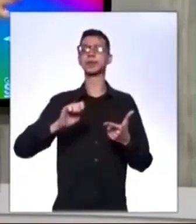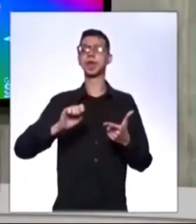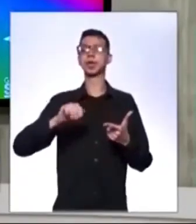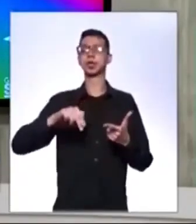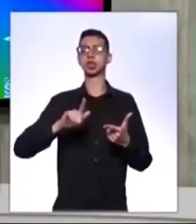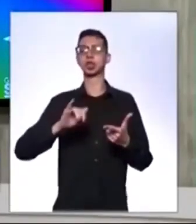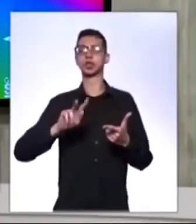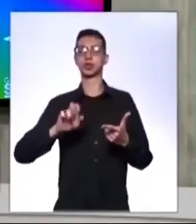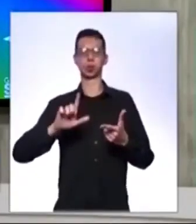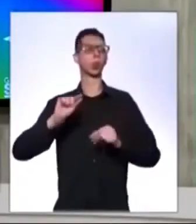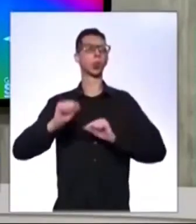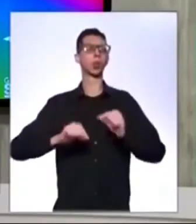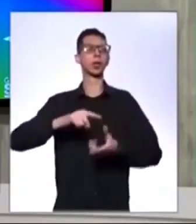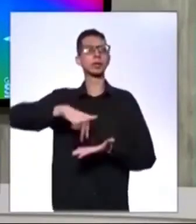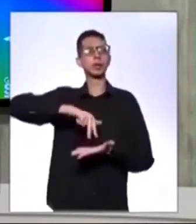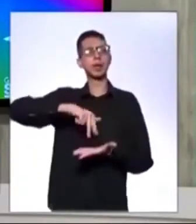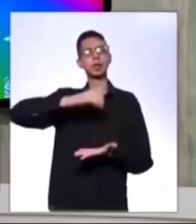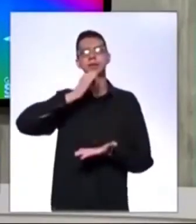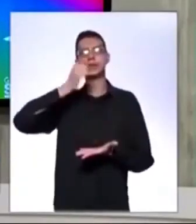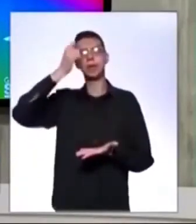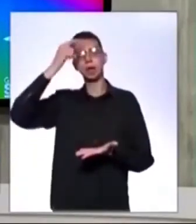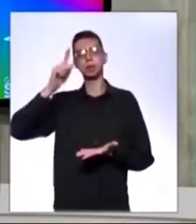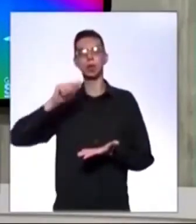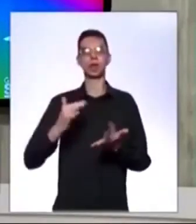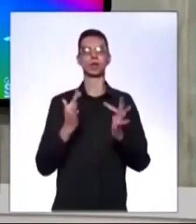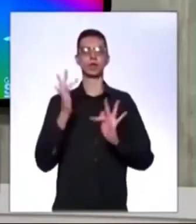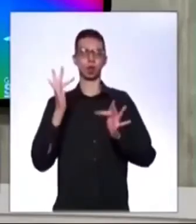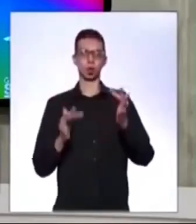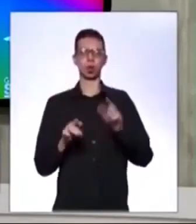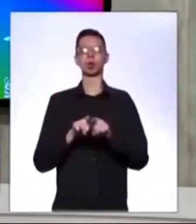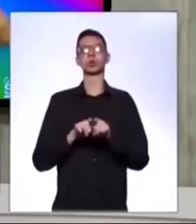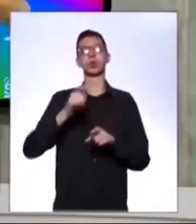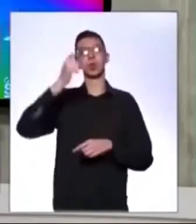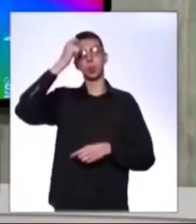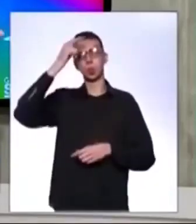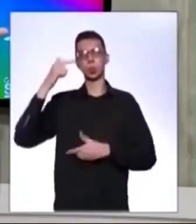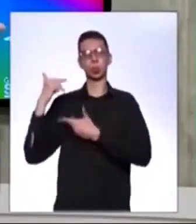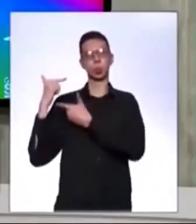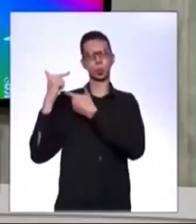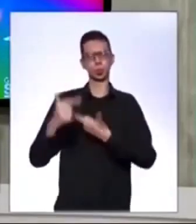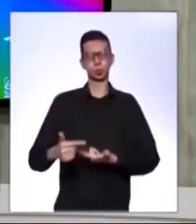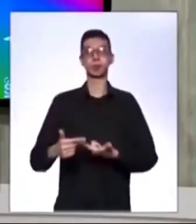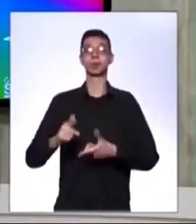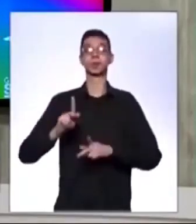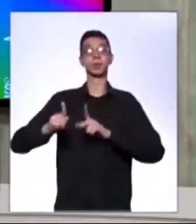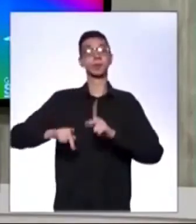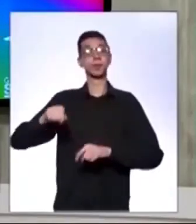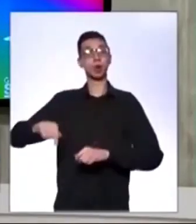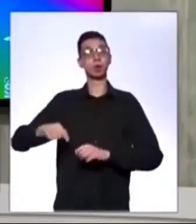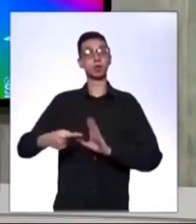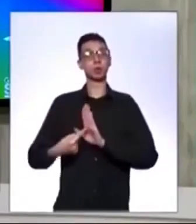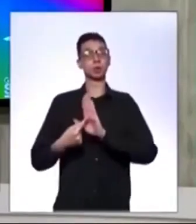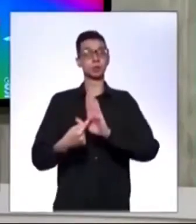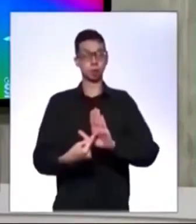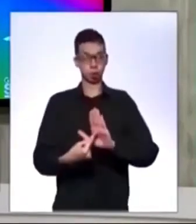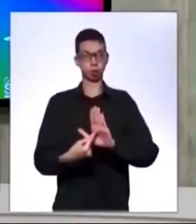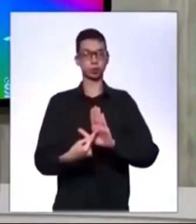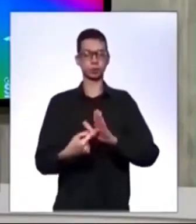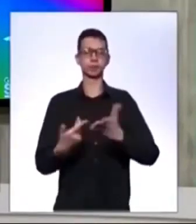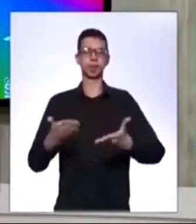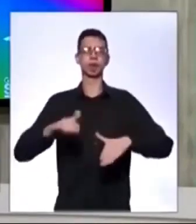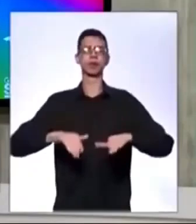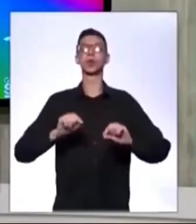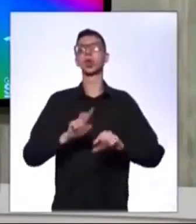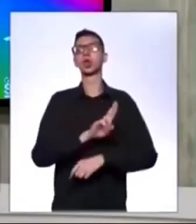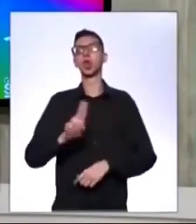cultura popular, tá certo? São manifestações, né, legítimas de um povo. Então faz parte, muitas vezes, do que a gente chama de